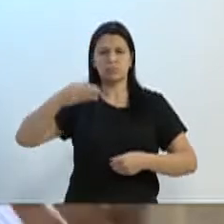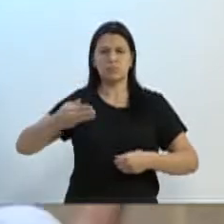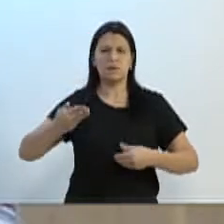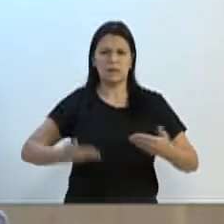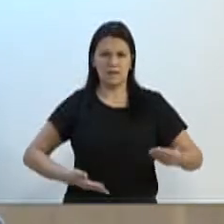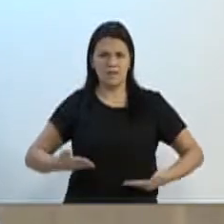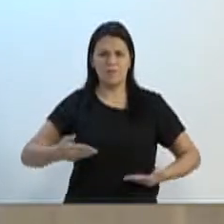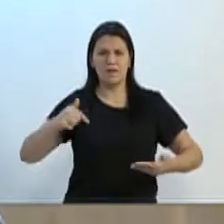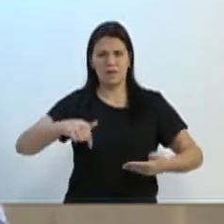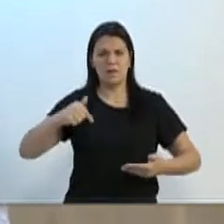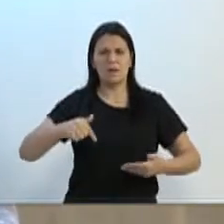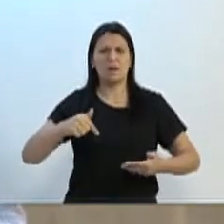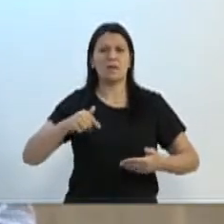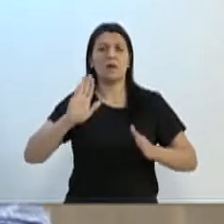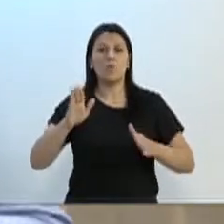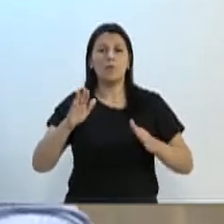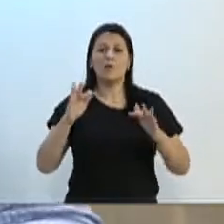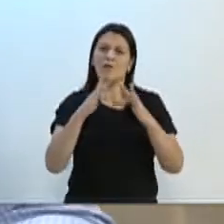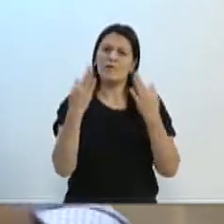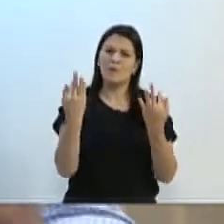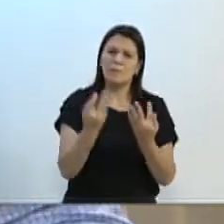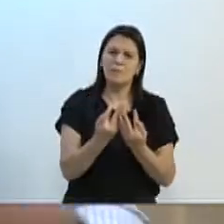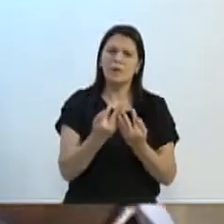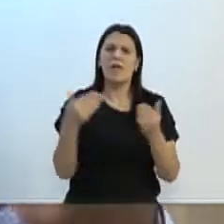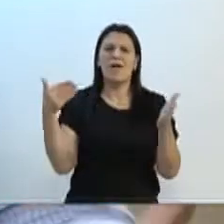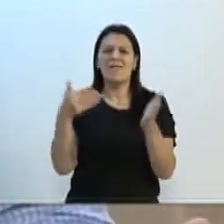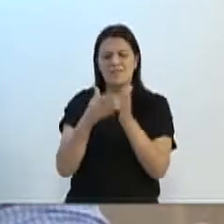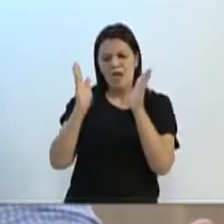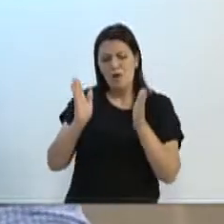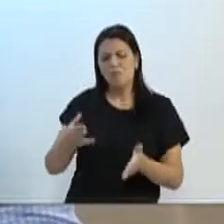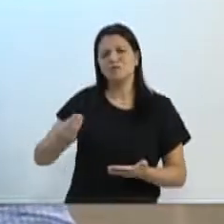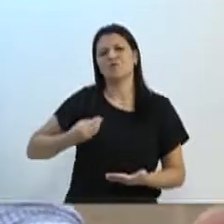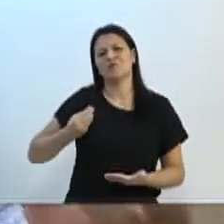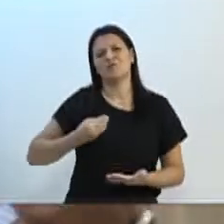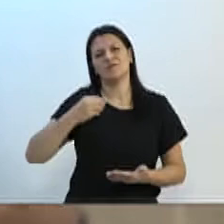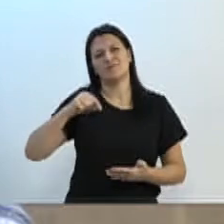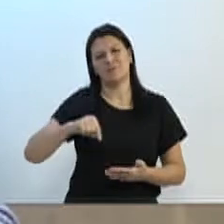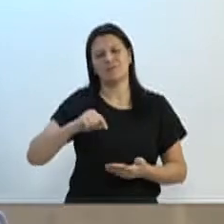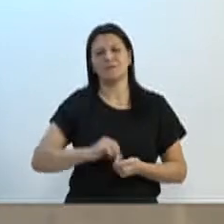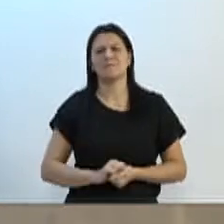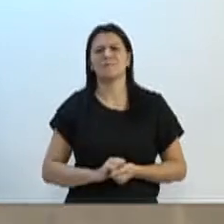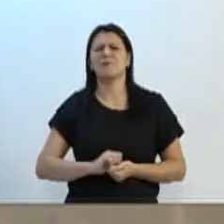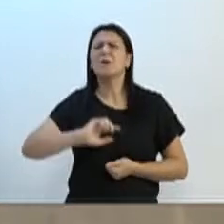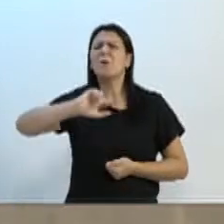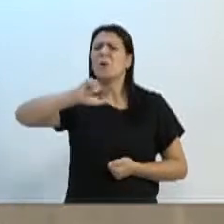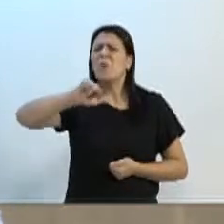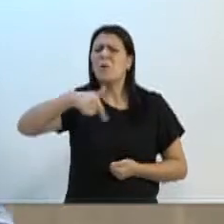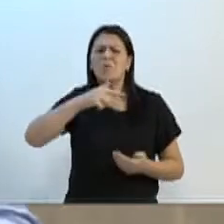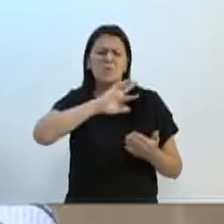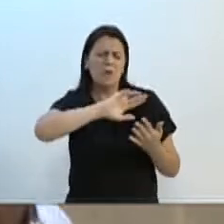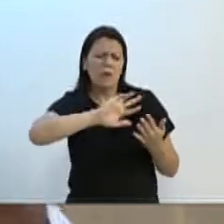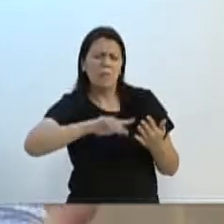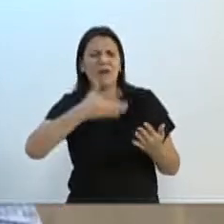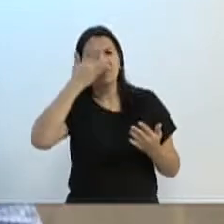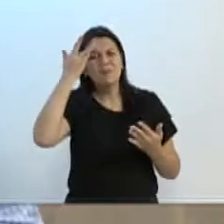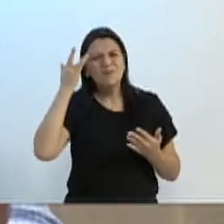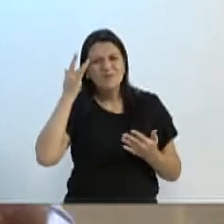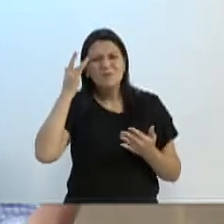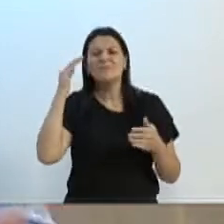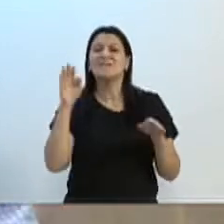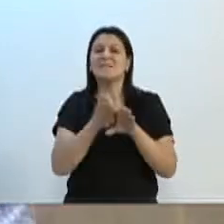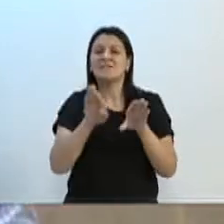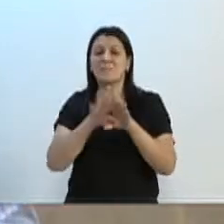e está aqui desde então. Assim como tantos outros, né, que carregam no coração a cidade de Blumenau e que contribuíram